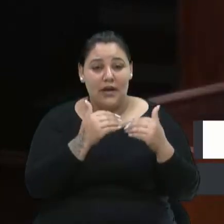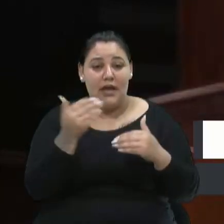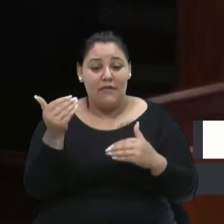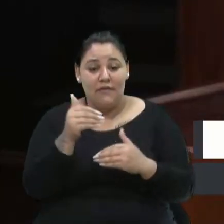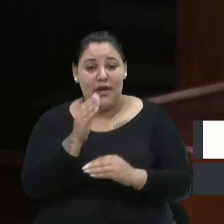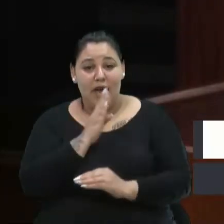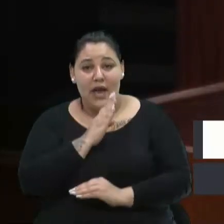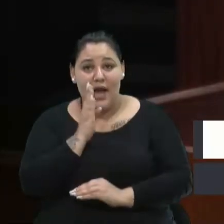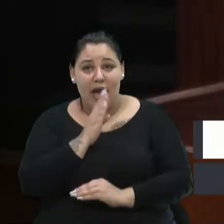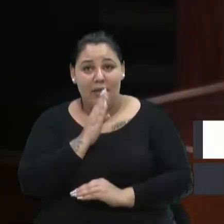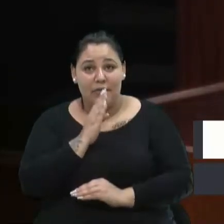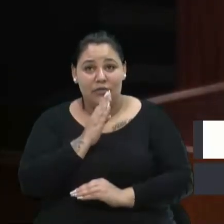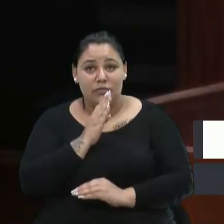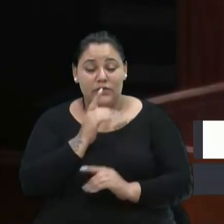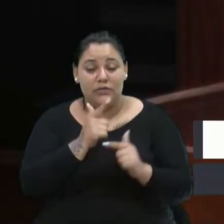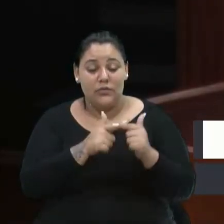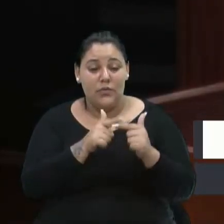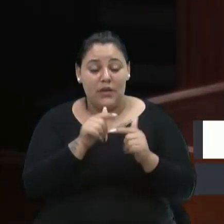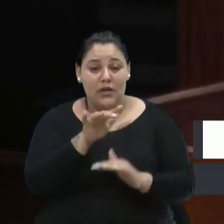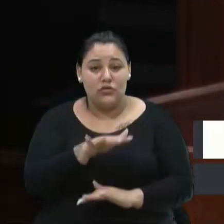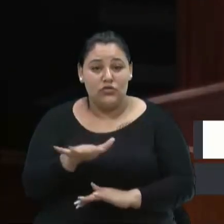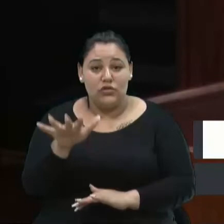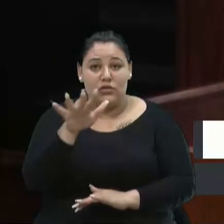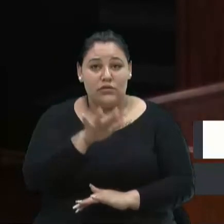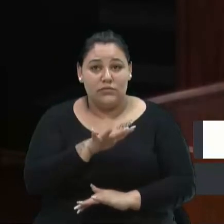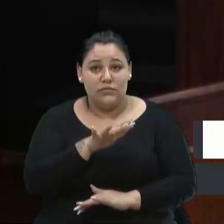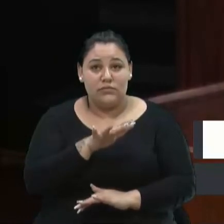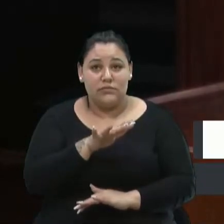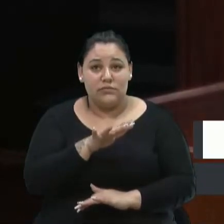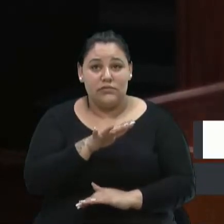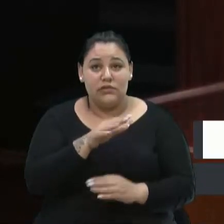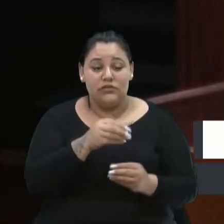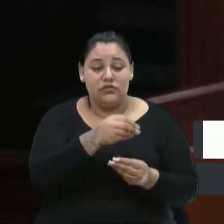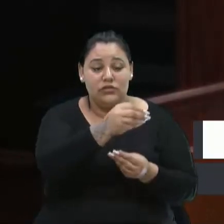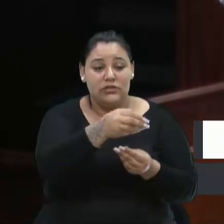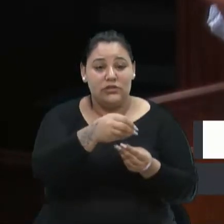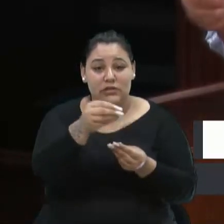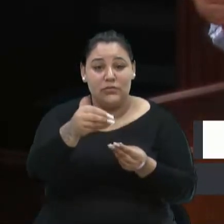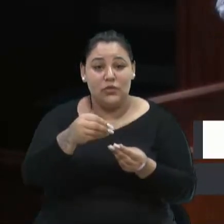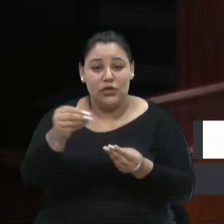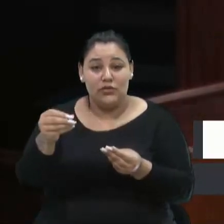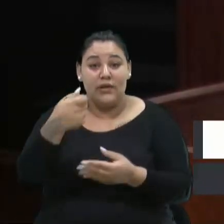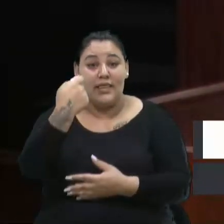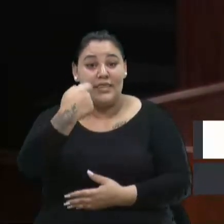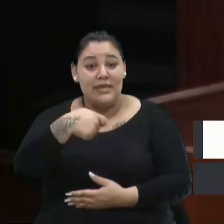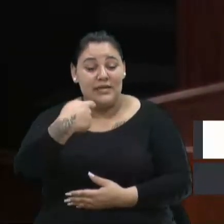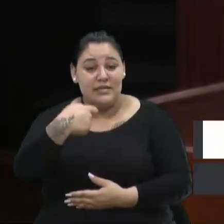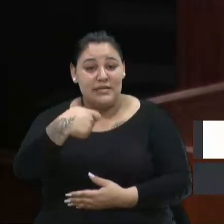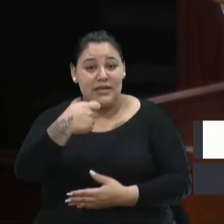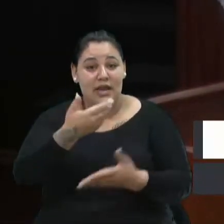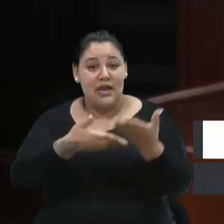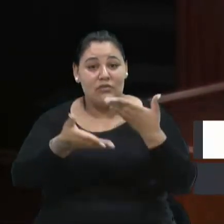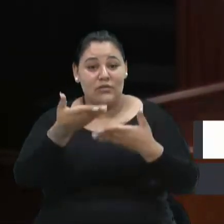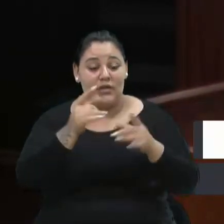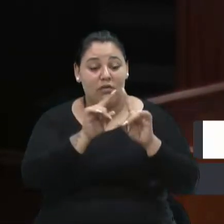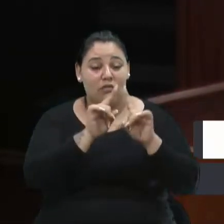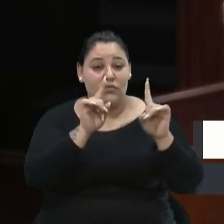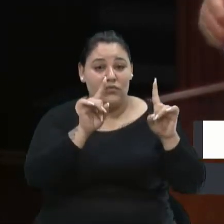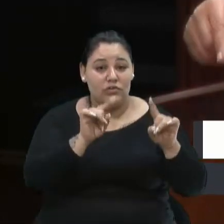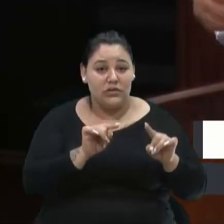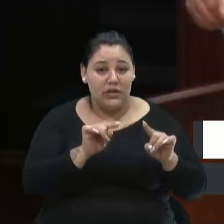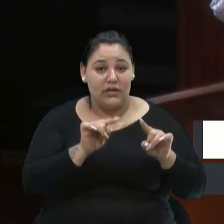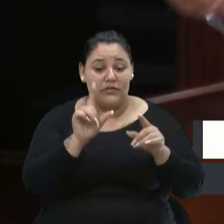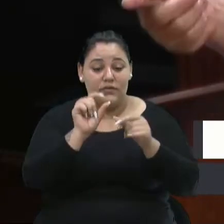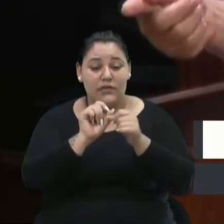o problema como um todo e que seja distribuído corretamente de acordo com a necessidade e que o funcionário lá que está lá fazendo